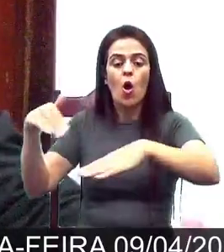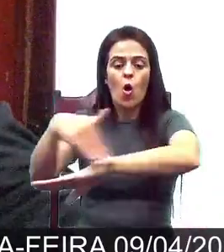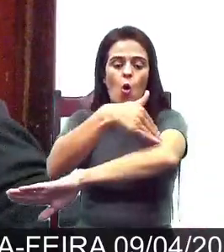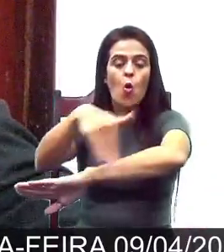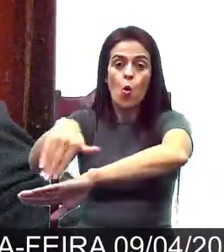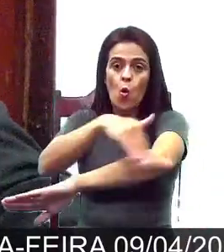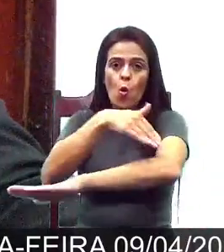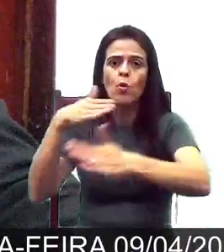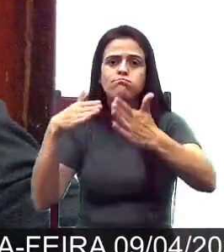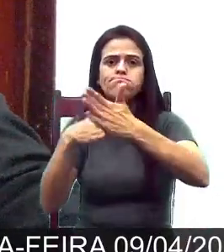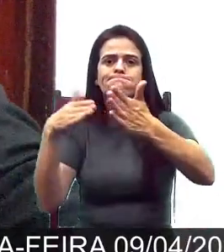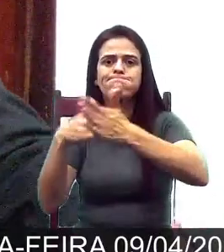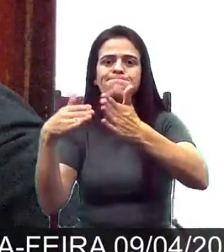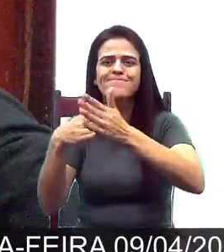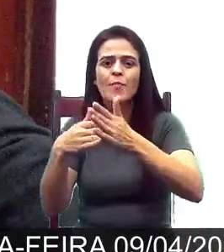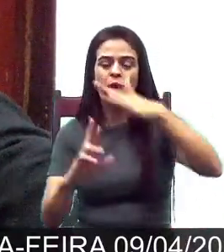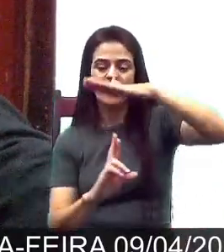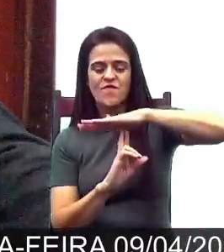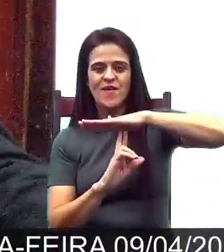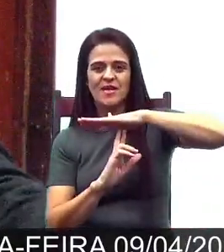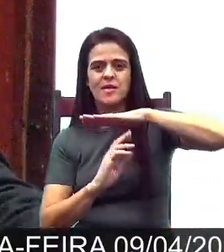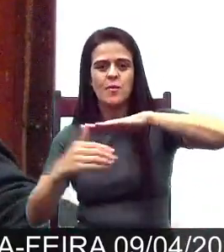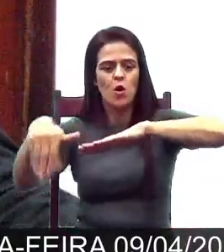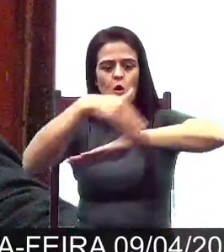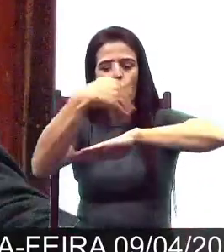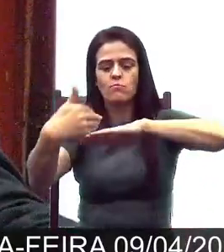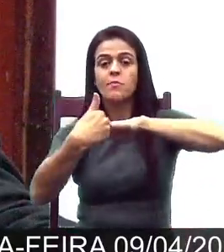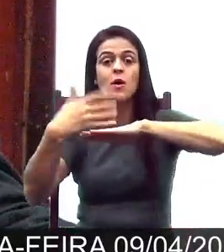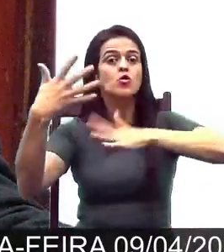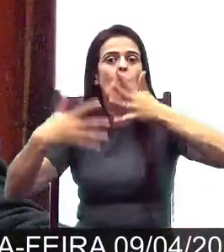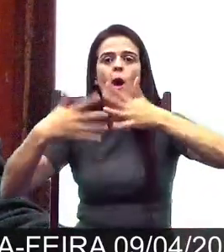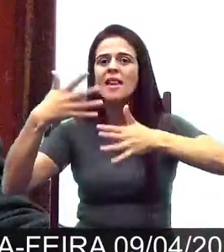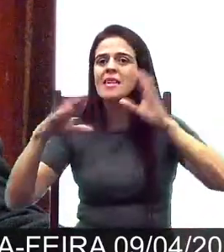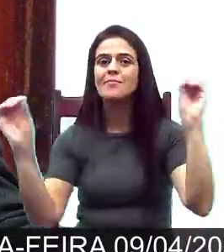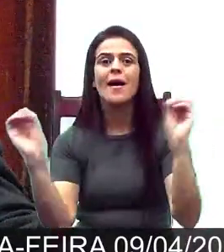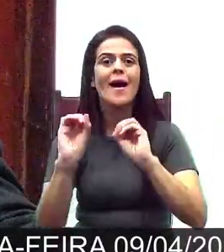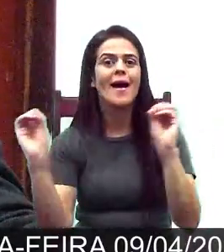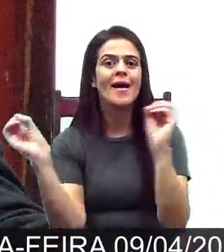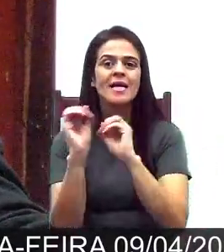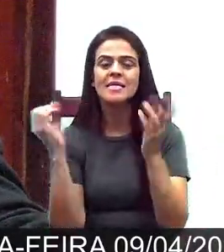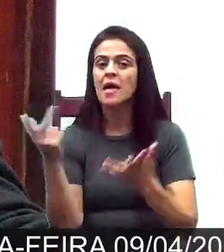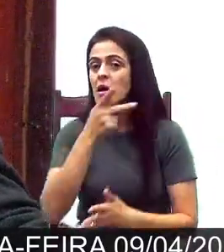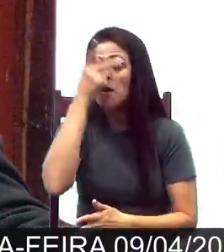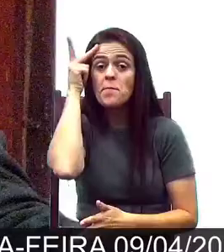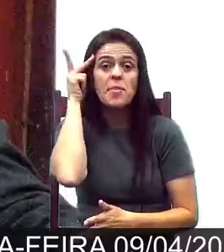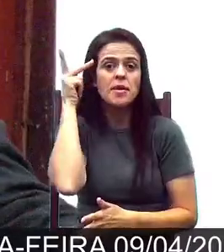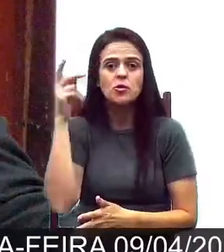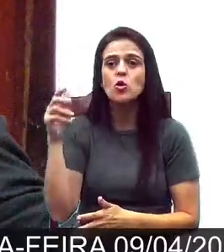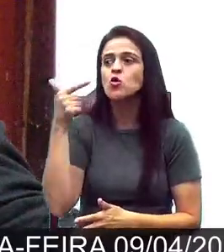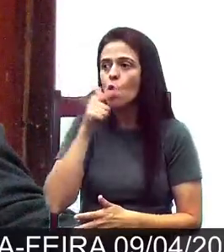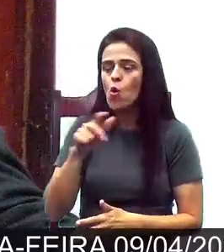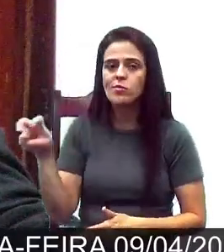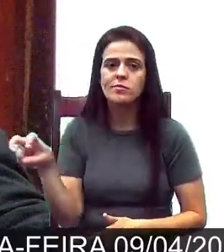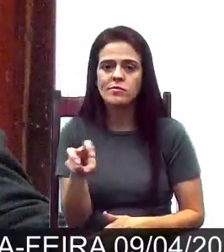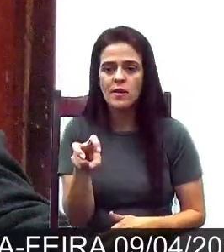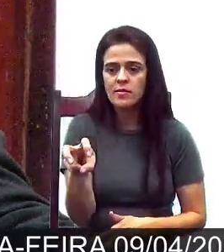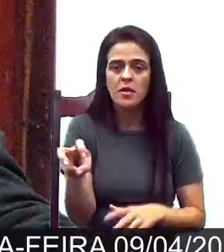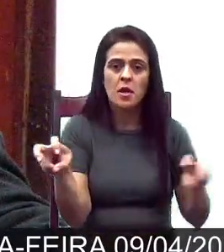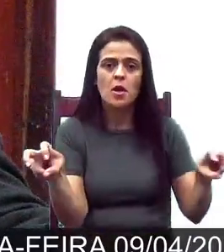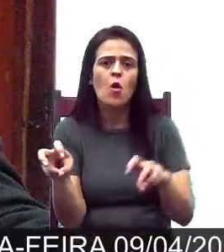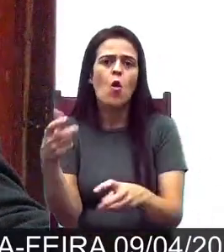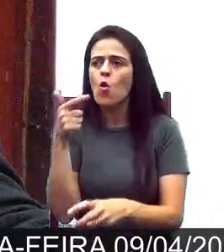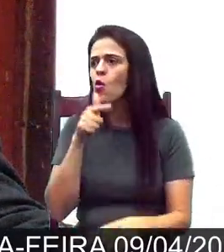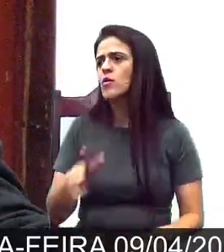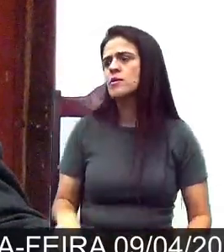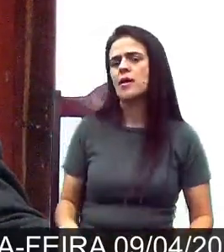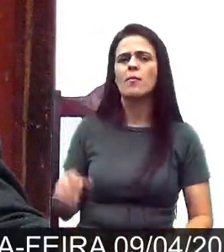porque os feirantes tampam, né? Não atrapalha quem está do lado direito ou esquerdo fazer a manobra. Eu acho que ele tinha que ter o bom